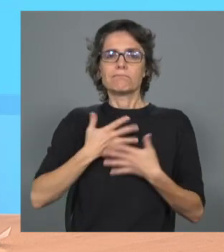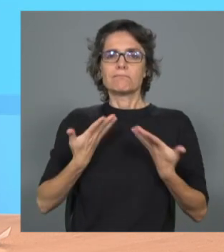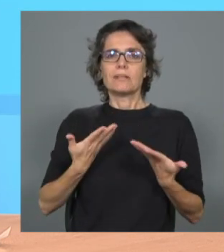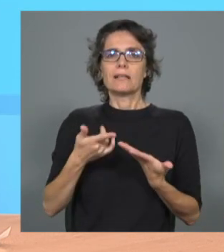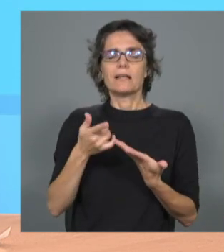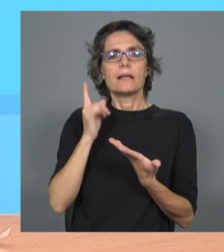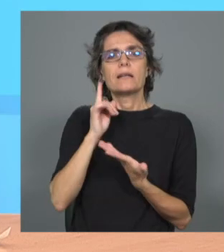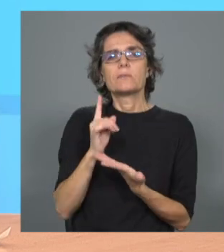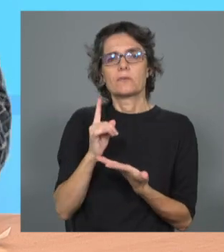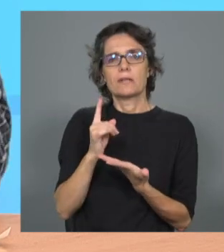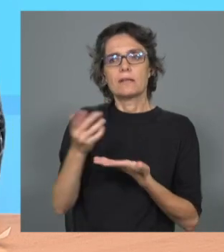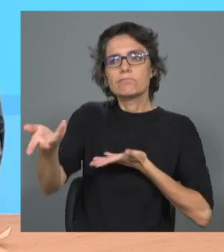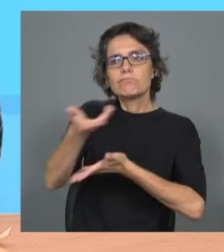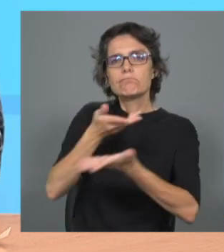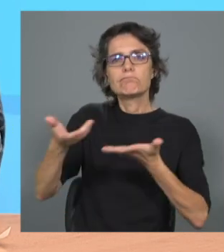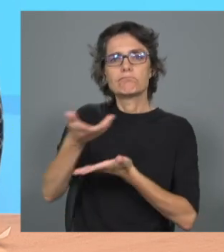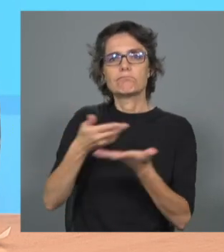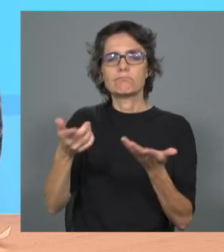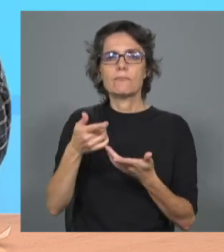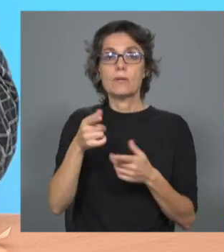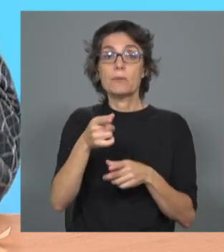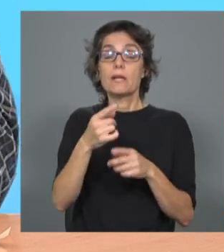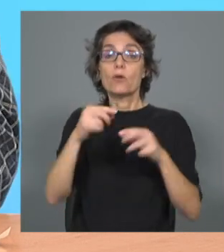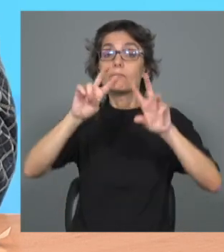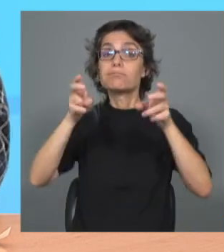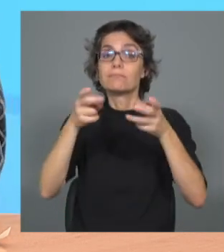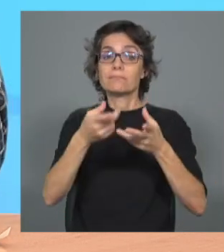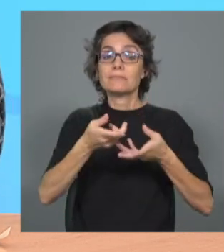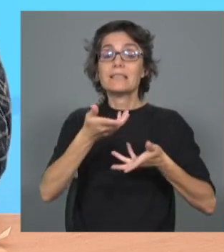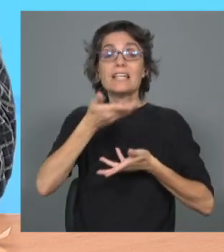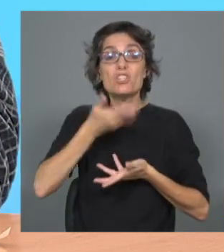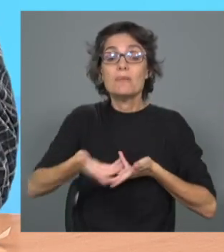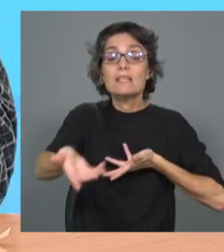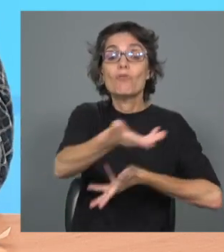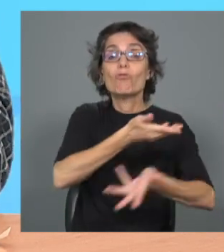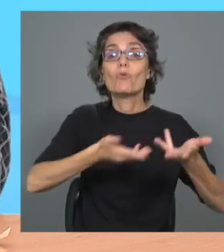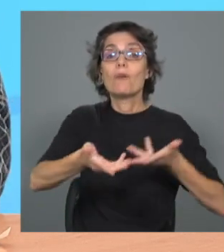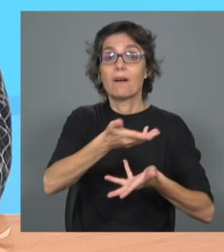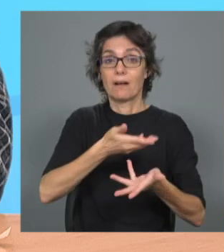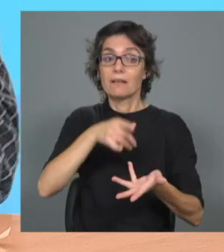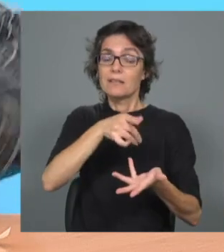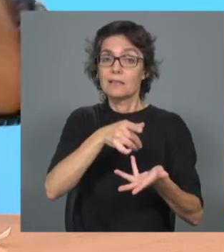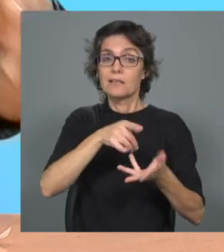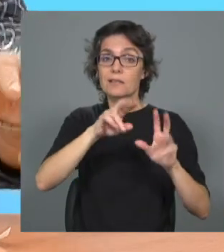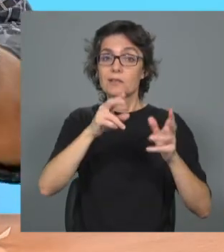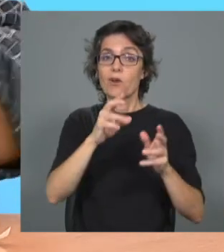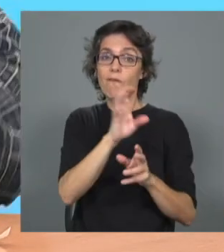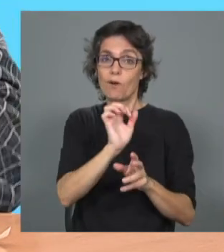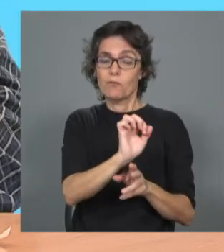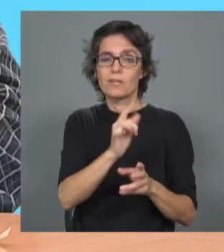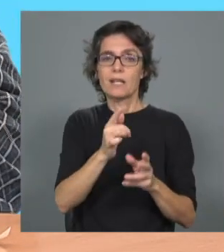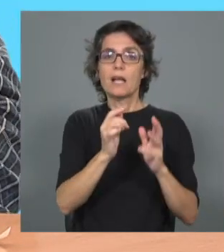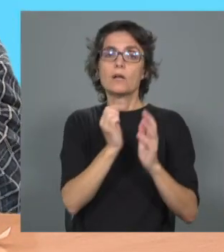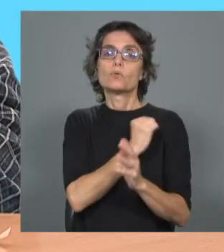de experiências. O termo certo lá é troca de experiências. Nós aqui usamos outra linguagem, mas localmente é troca de experiências. Então vão de uma paróquia para a